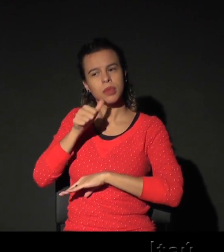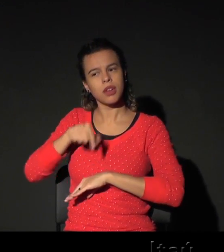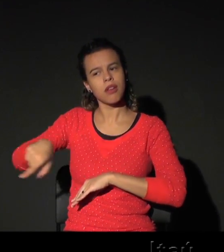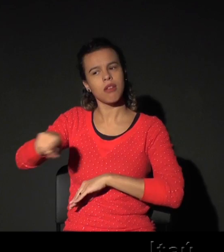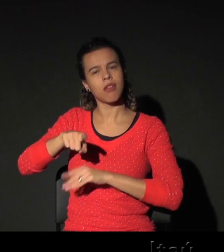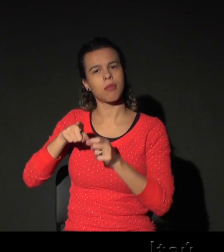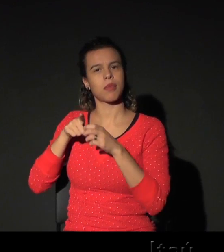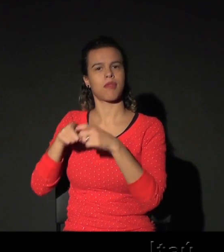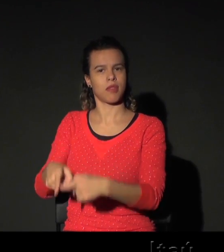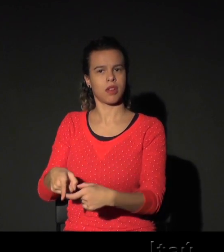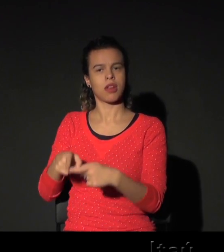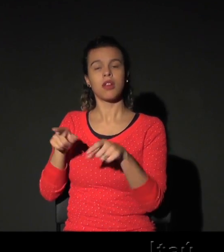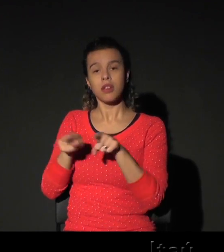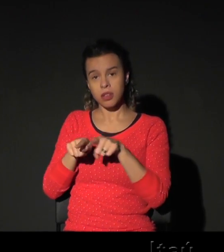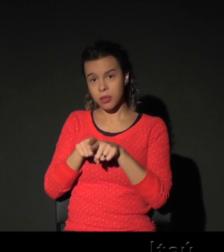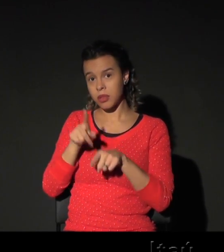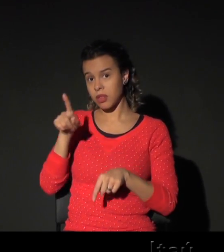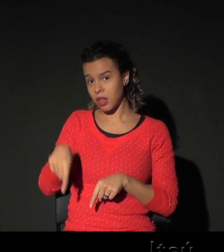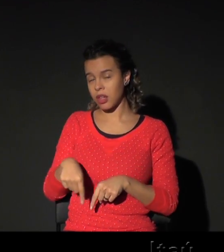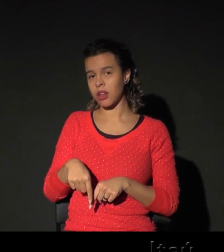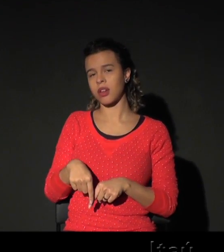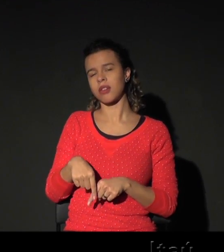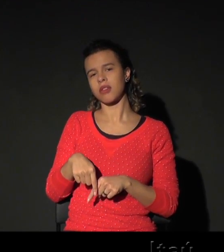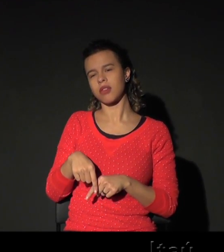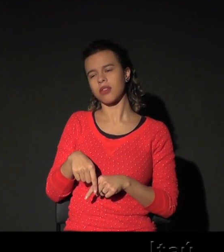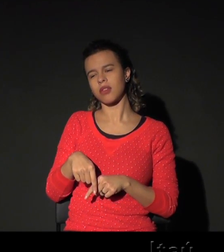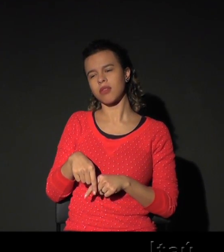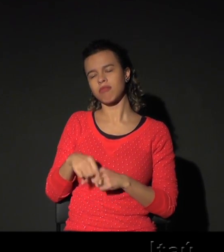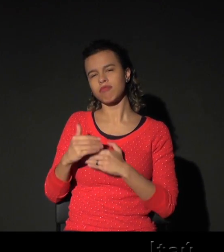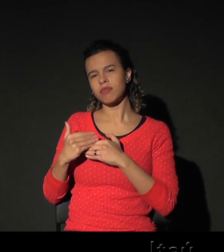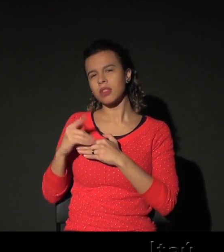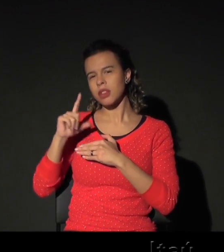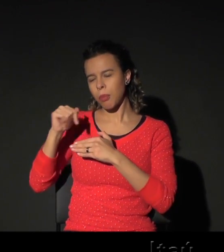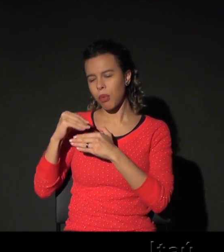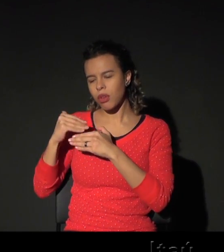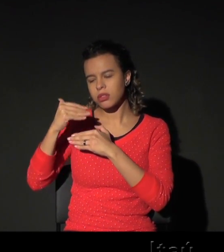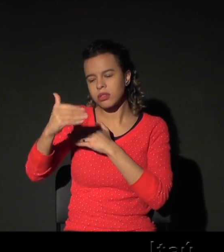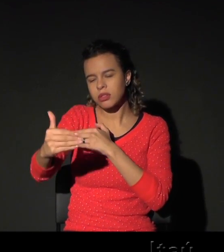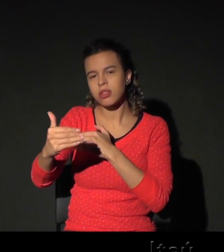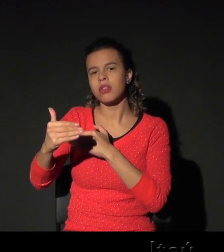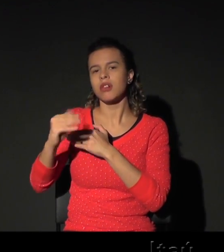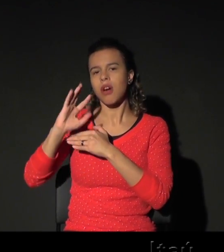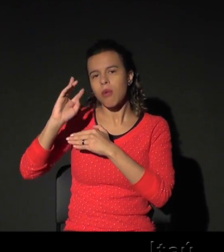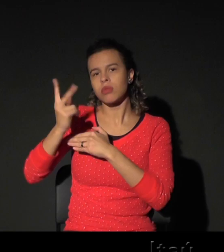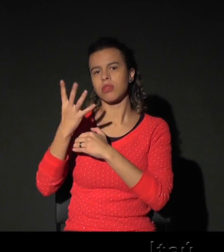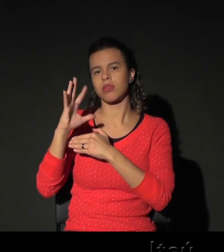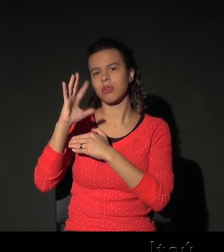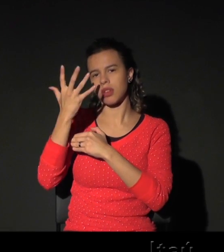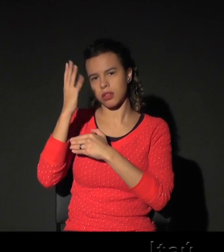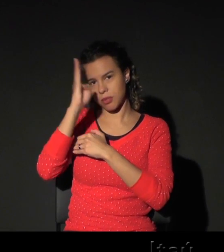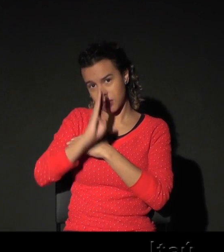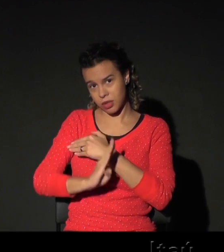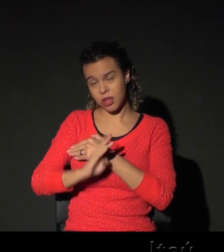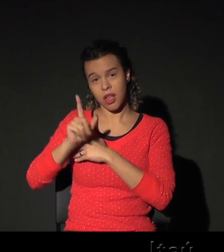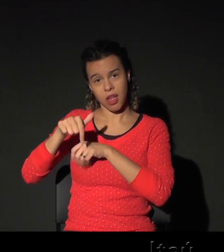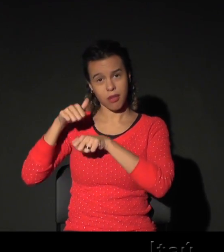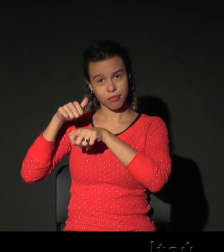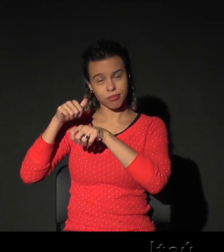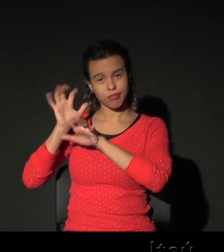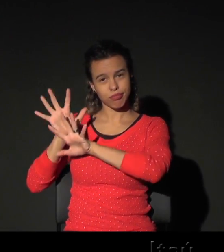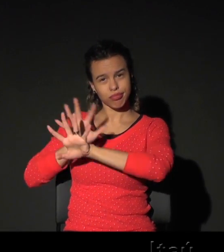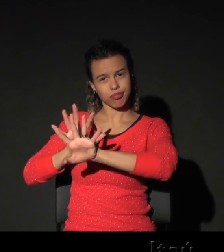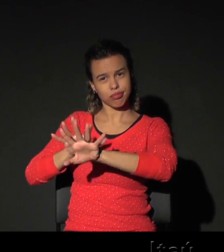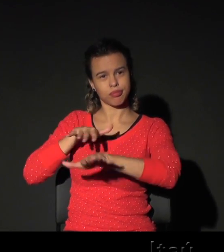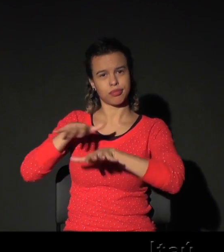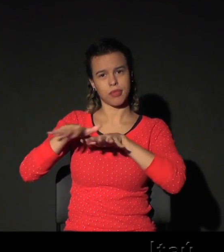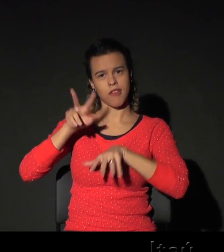da Periferia e que são prévias Inclusive a coisas eh eh posteriores fenômenos posteriores no Brasil como a marcha das né que